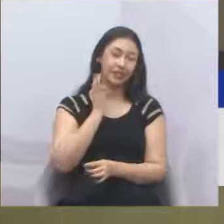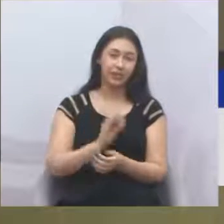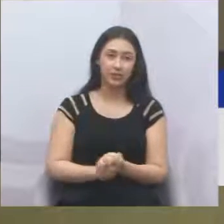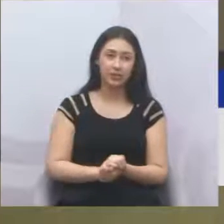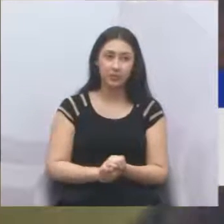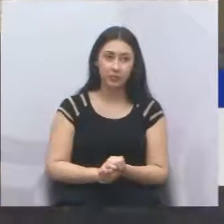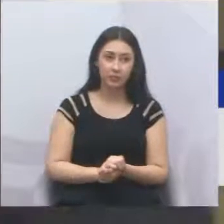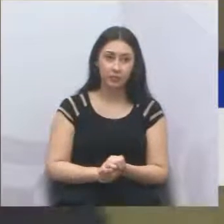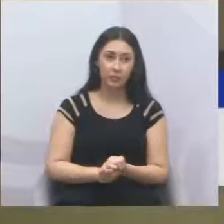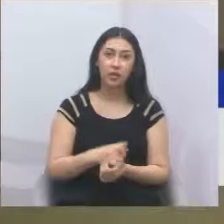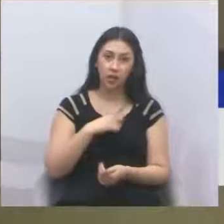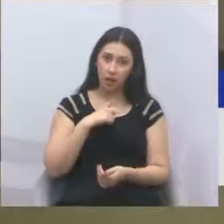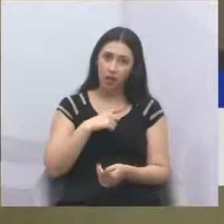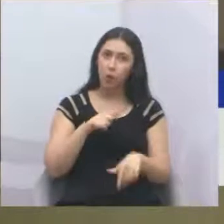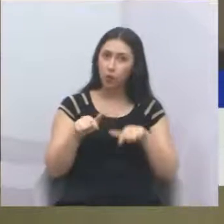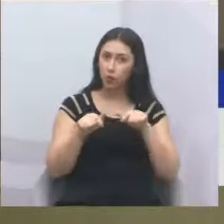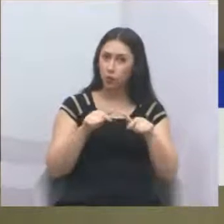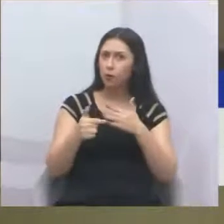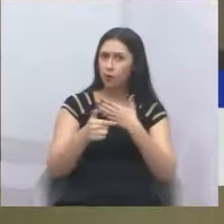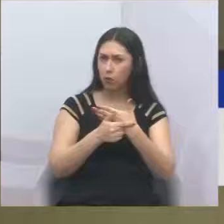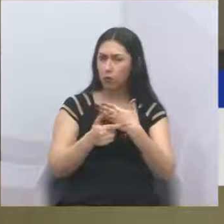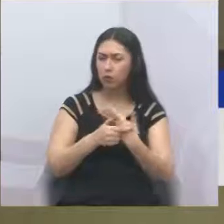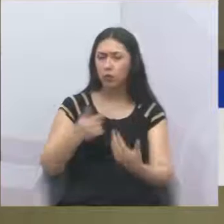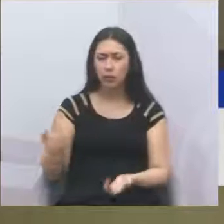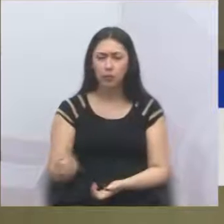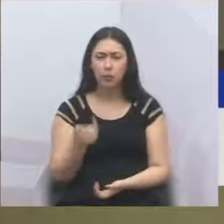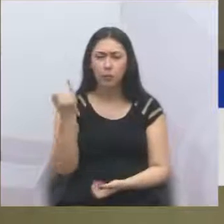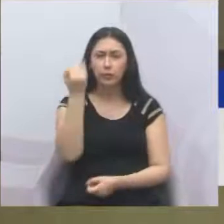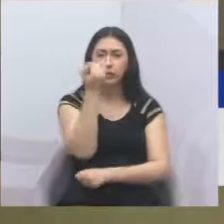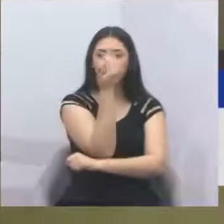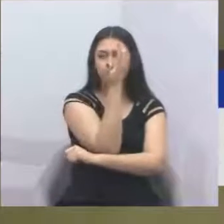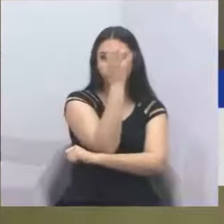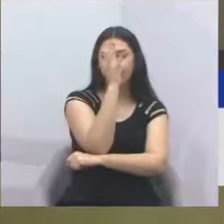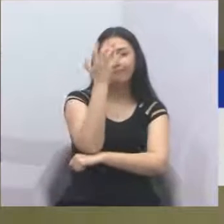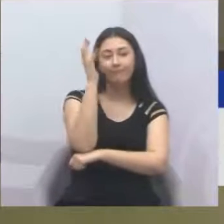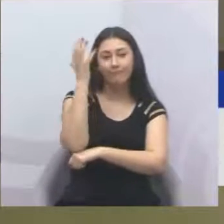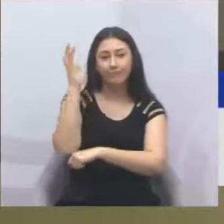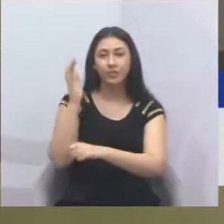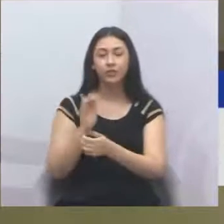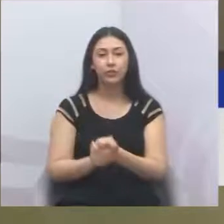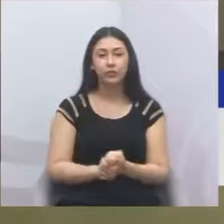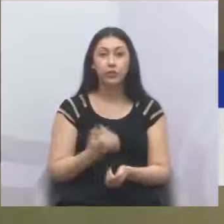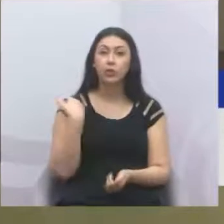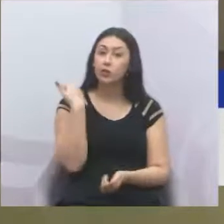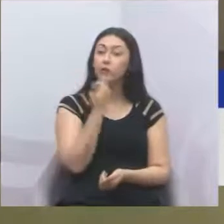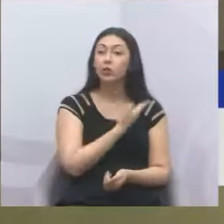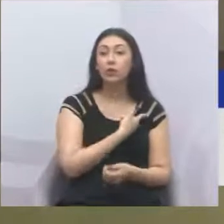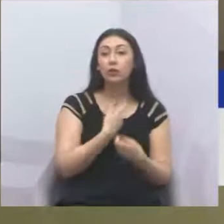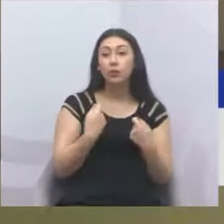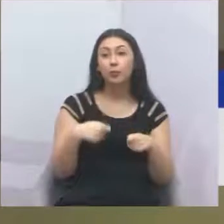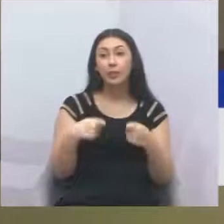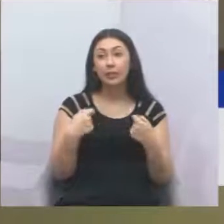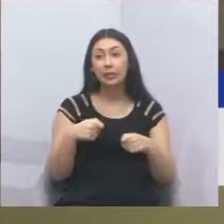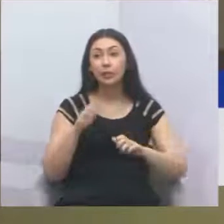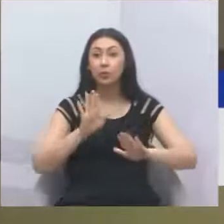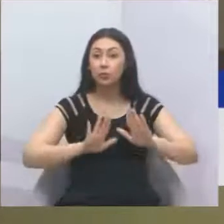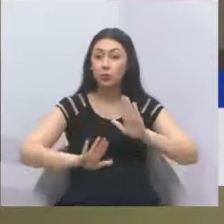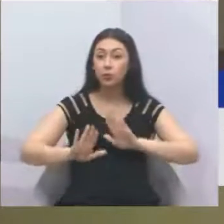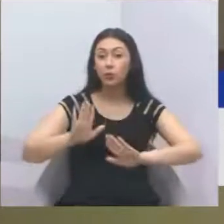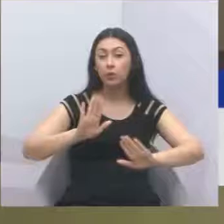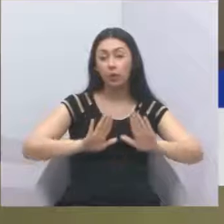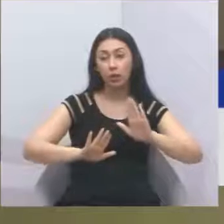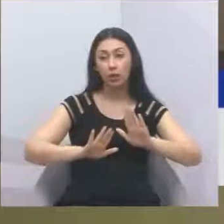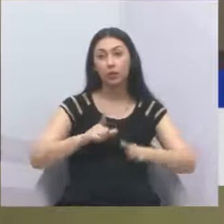que fazem o controle aí do nosso meio ambiente aí. E nós temos que ter muito cuidado.